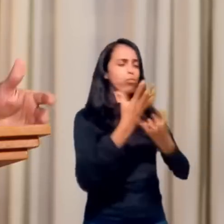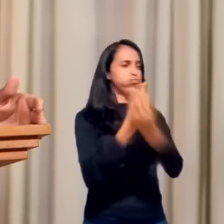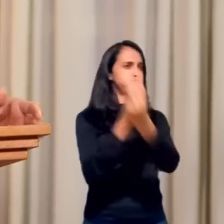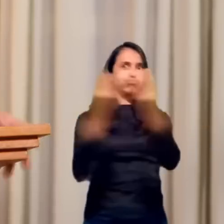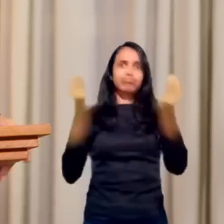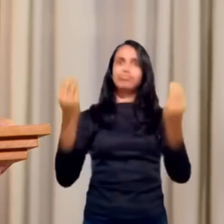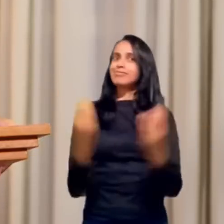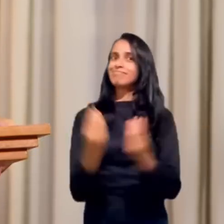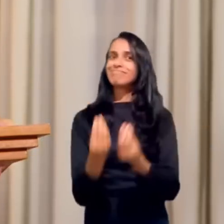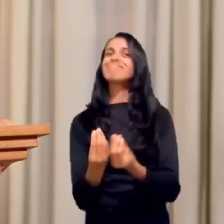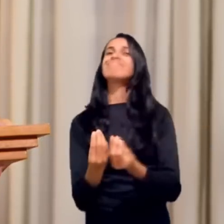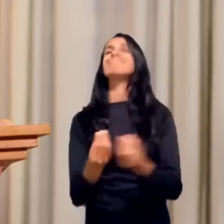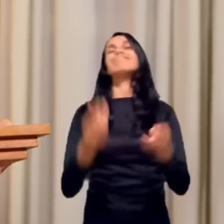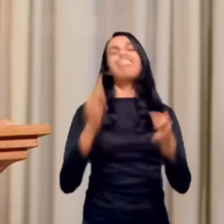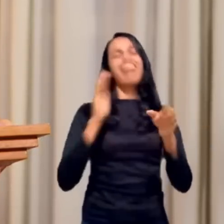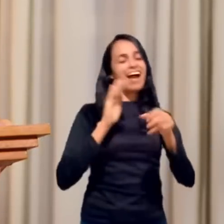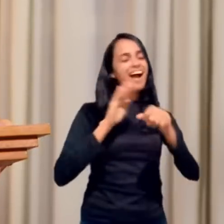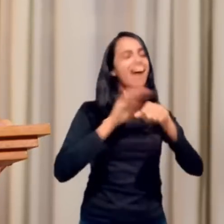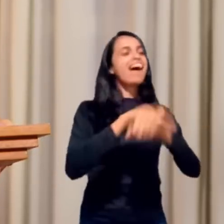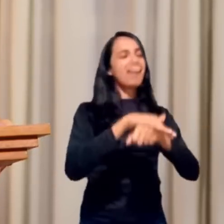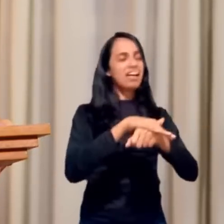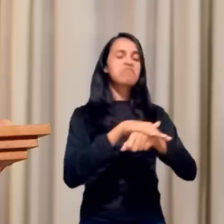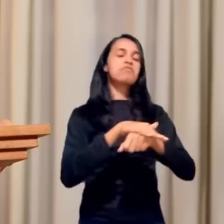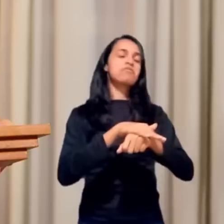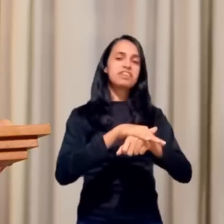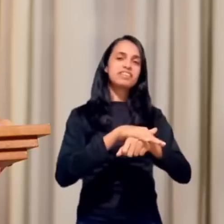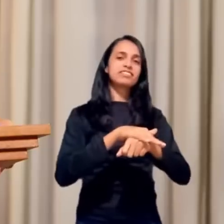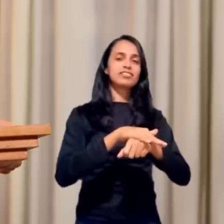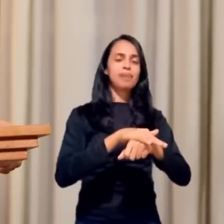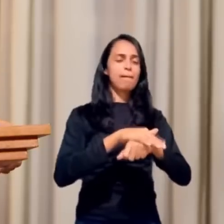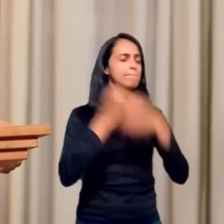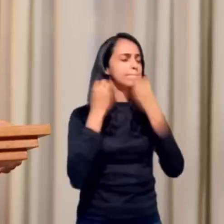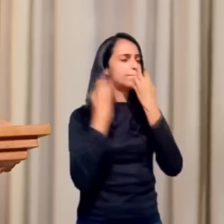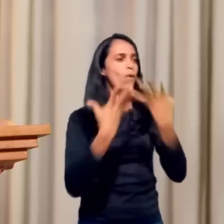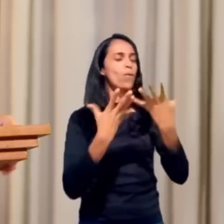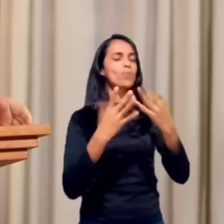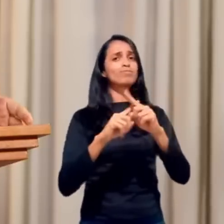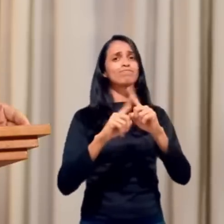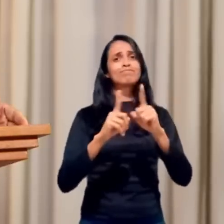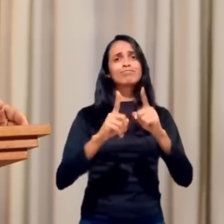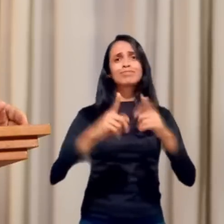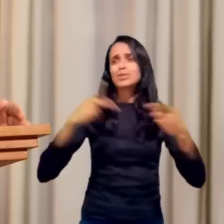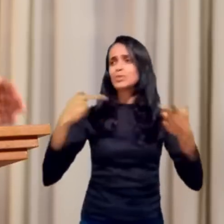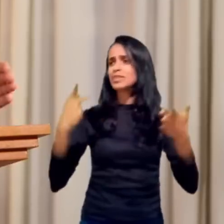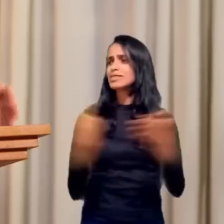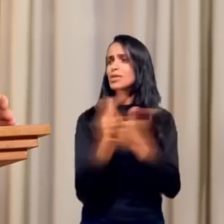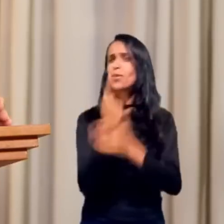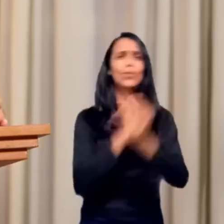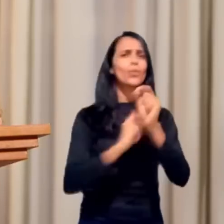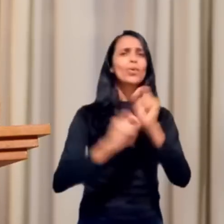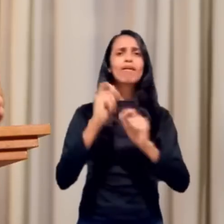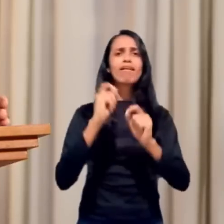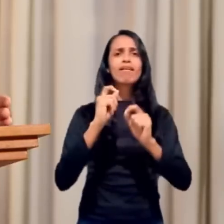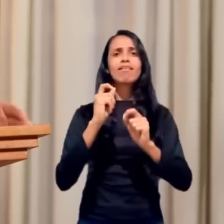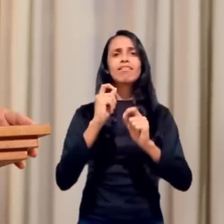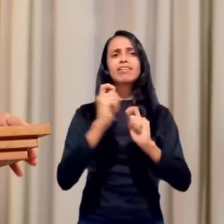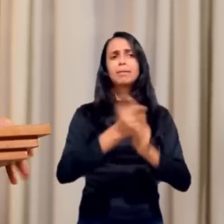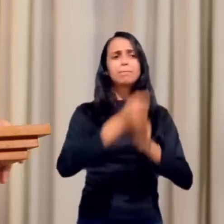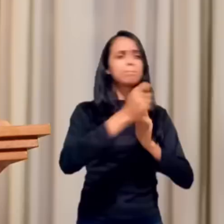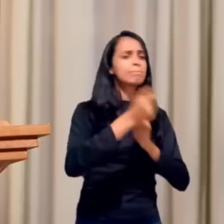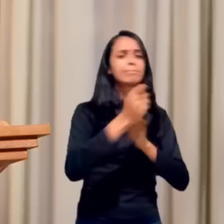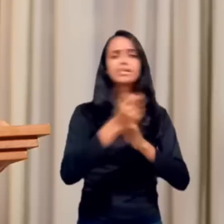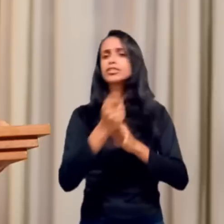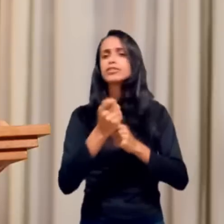noite promissora. O que não aconteceu, né? O verso bíblico diz que naquela noite